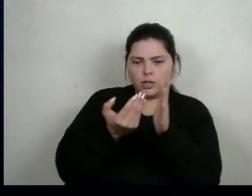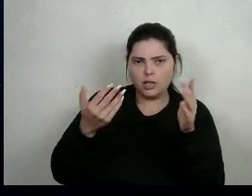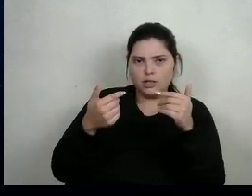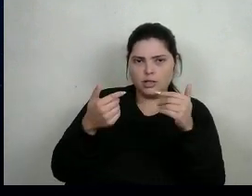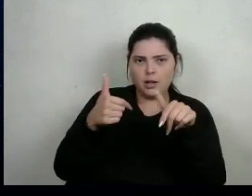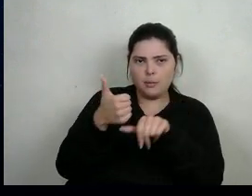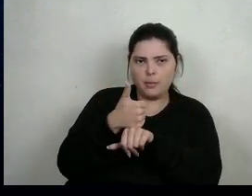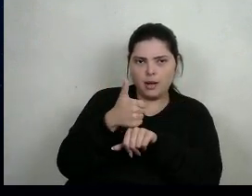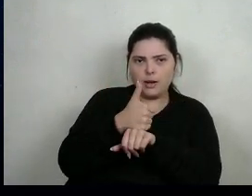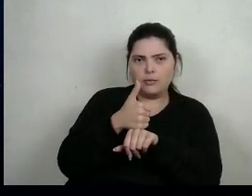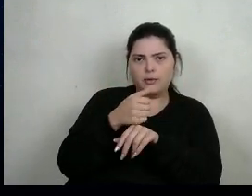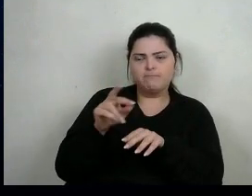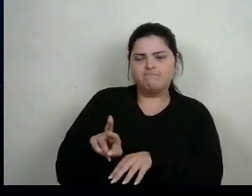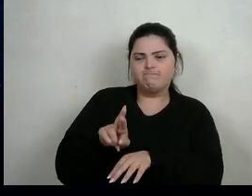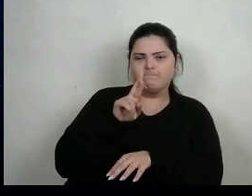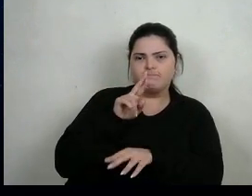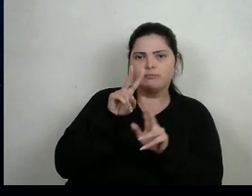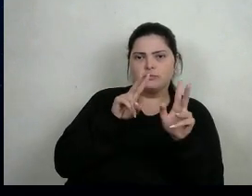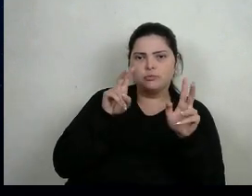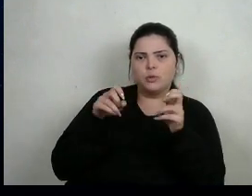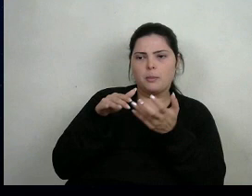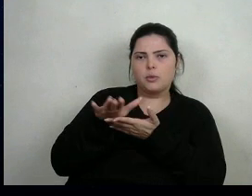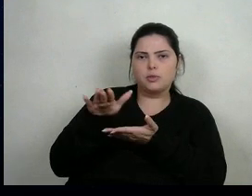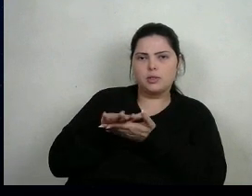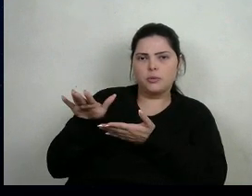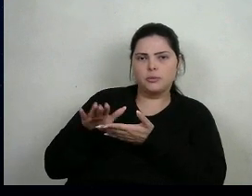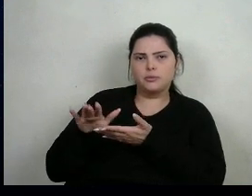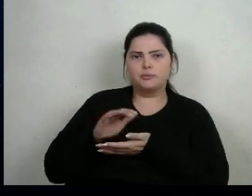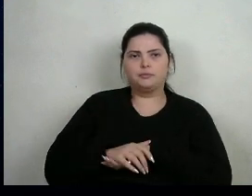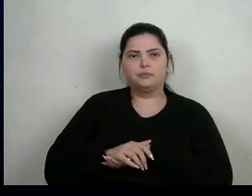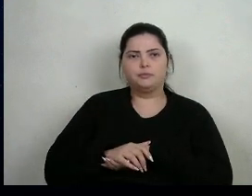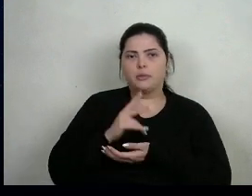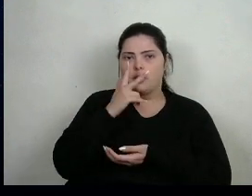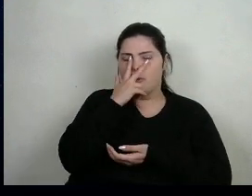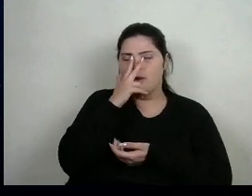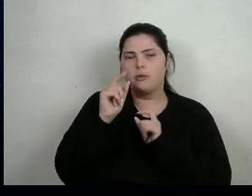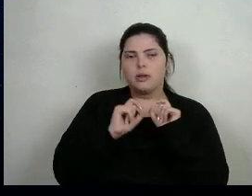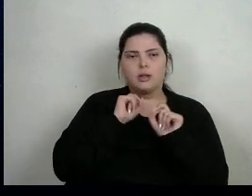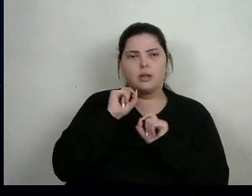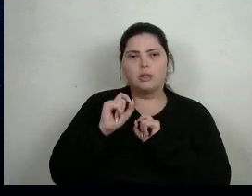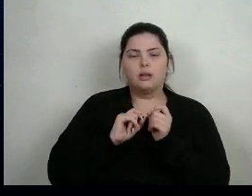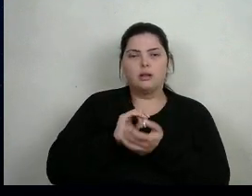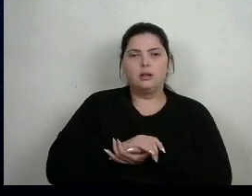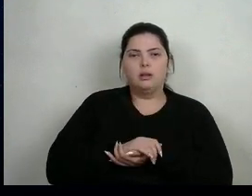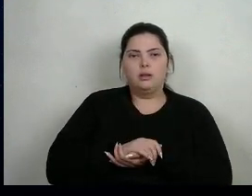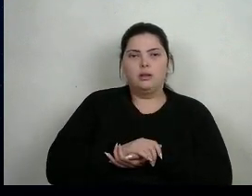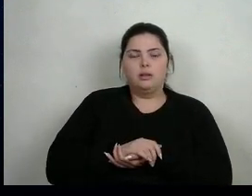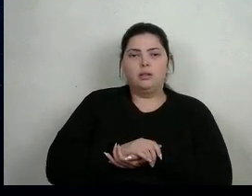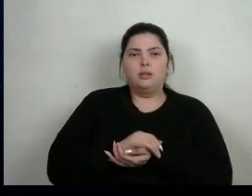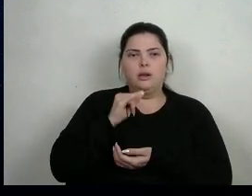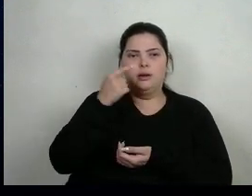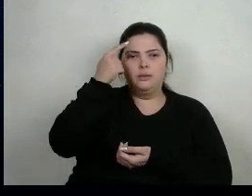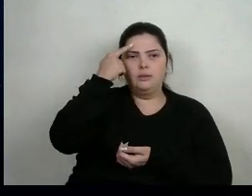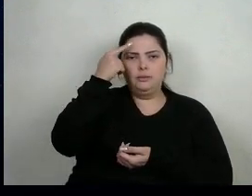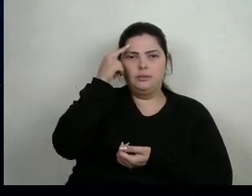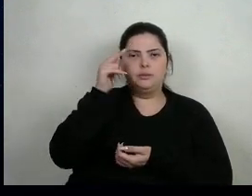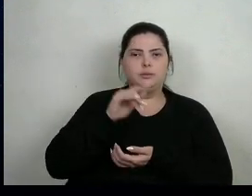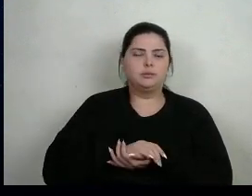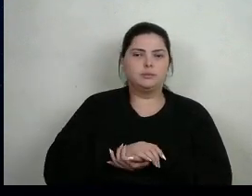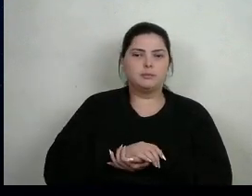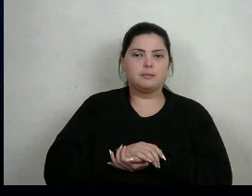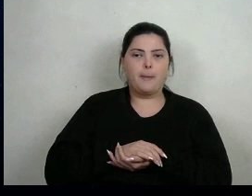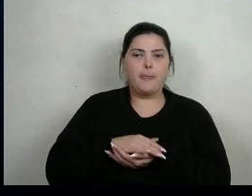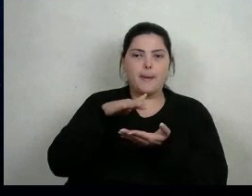me dar alguma resposta a respeito de produtividade da mesma forma que se a gente pensar em produtividade